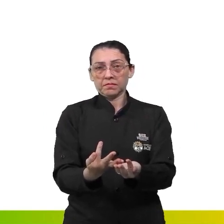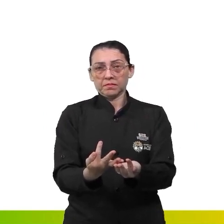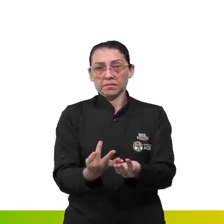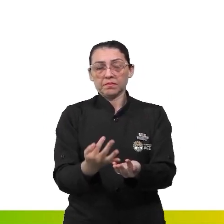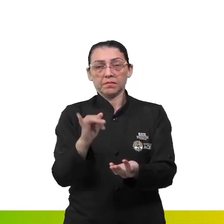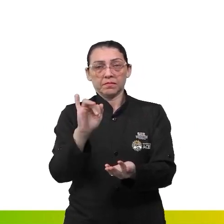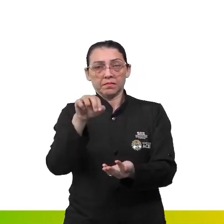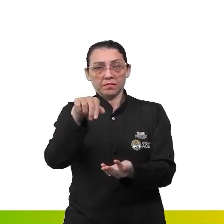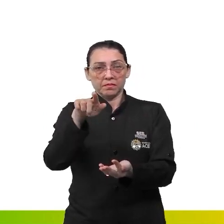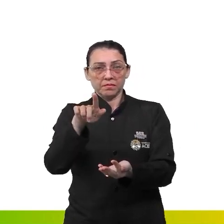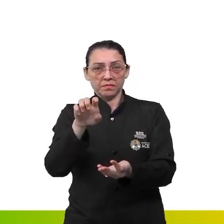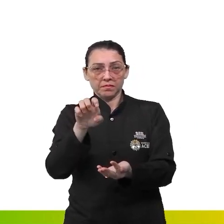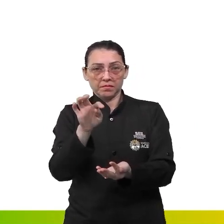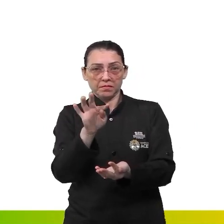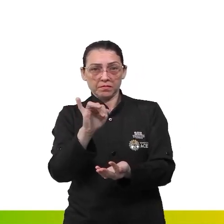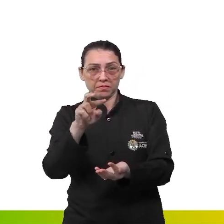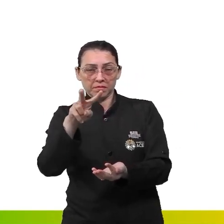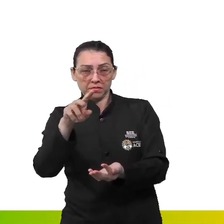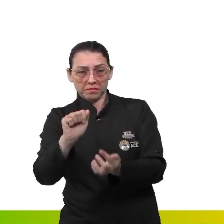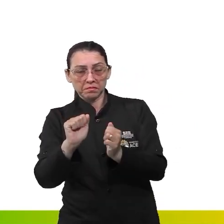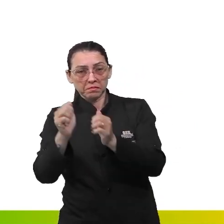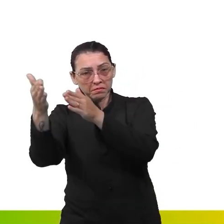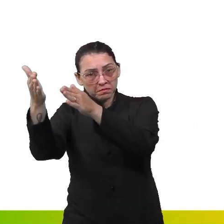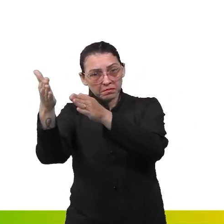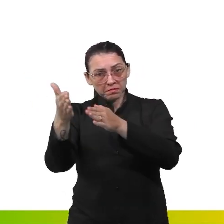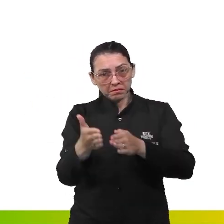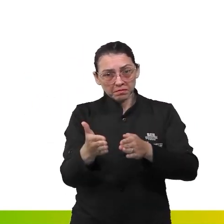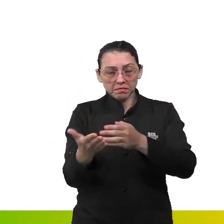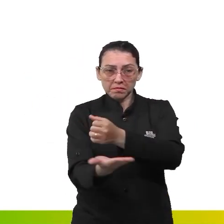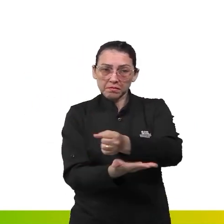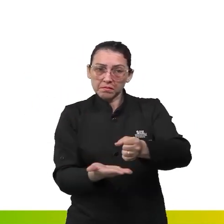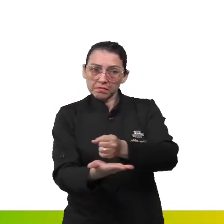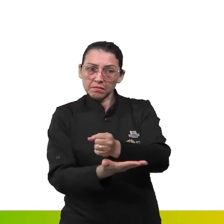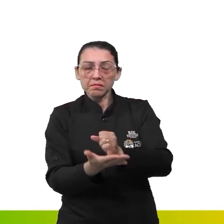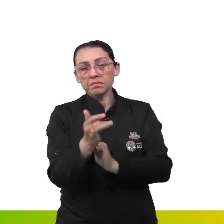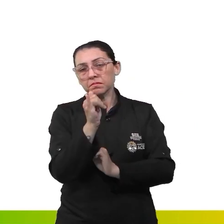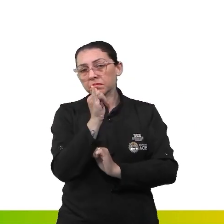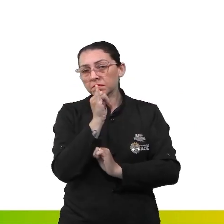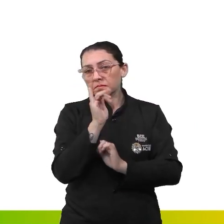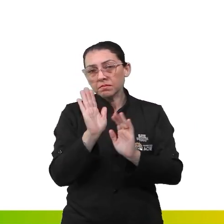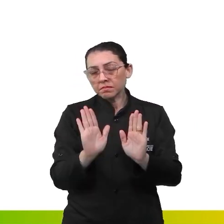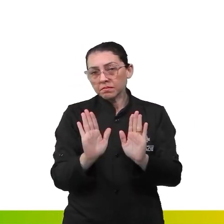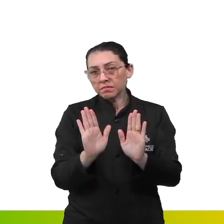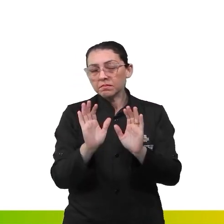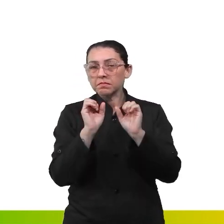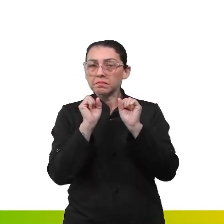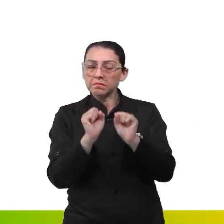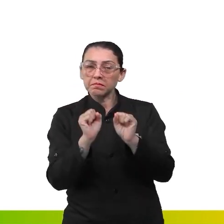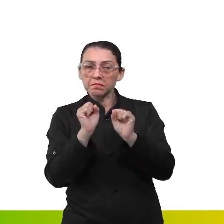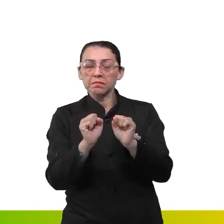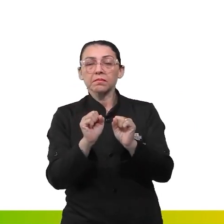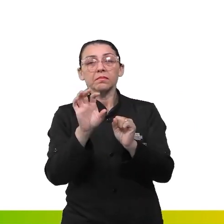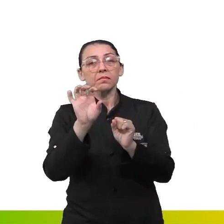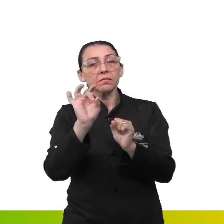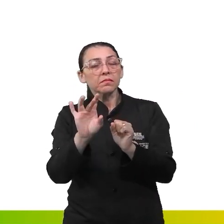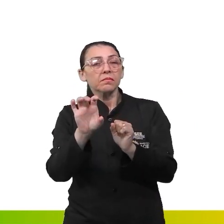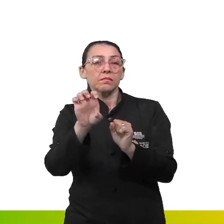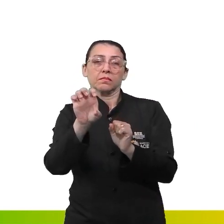ela é injetiva, eu posso cancelar essas bases aqui, vamos dizer assim. Então, eu posso olhar só os